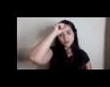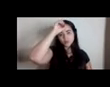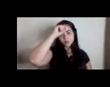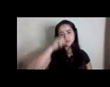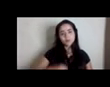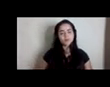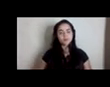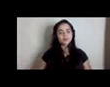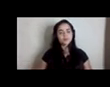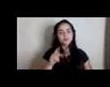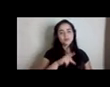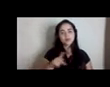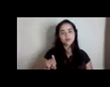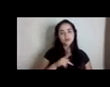conhecimento.